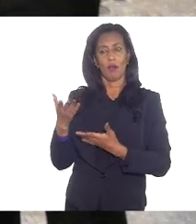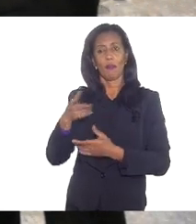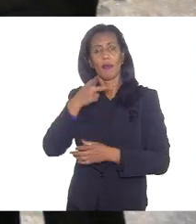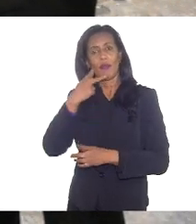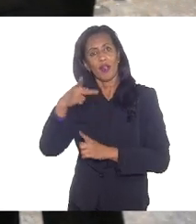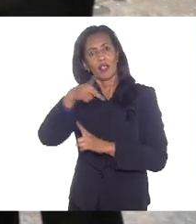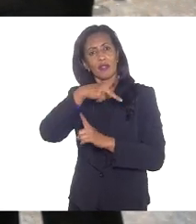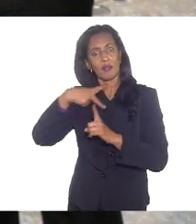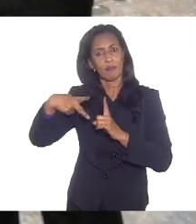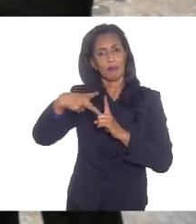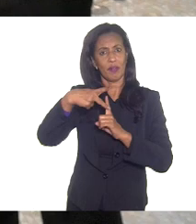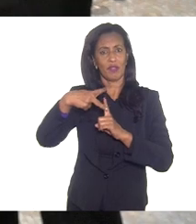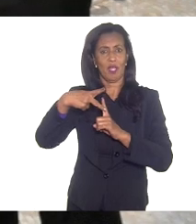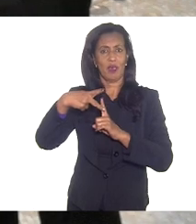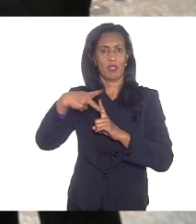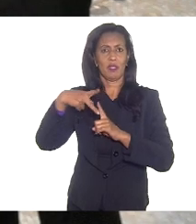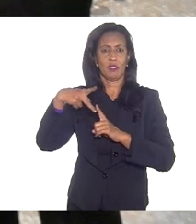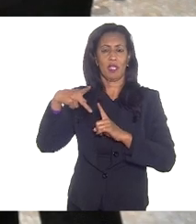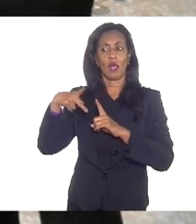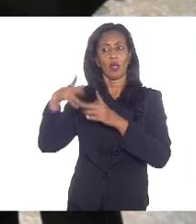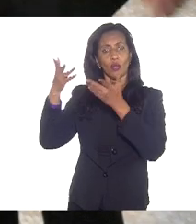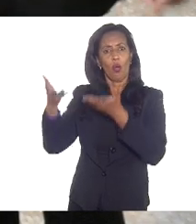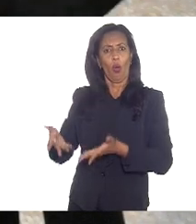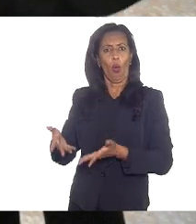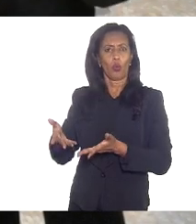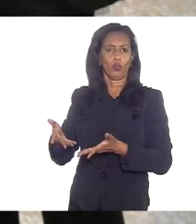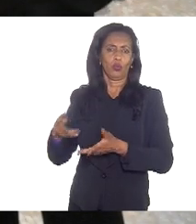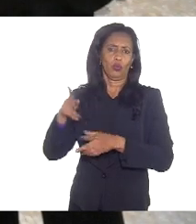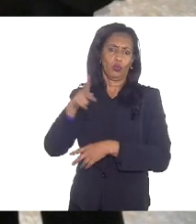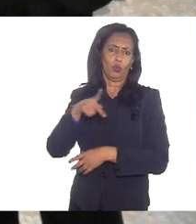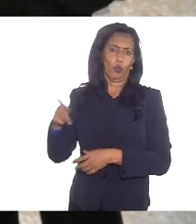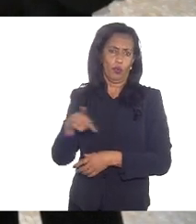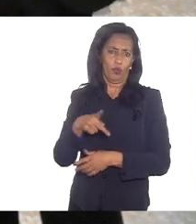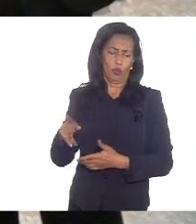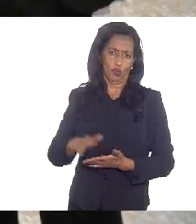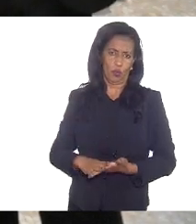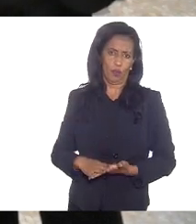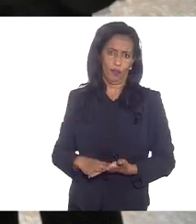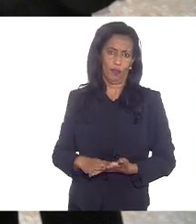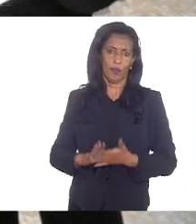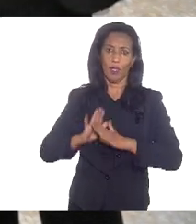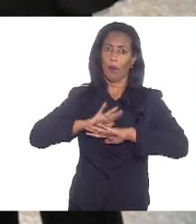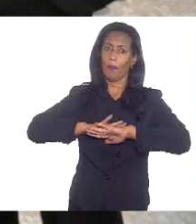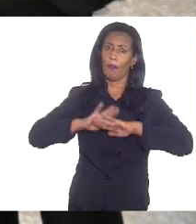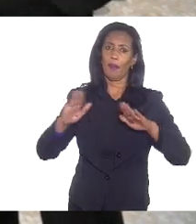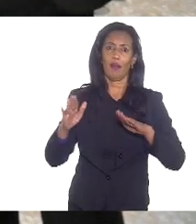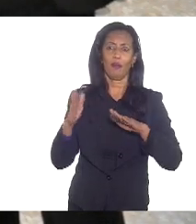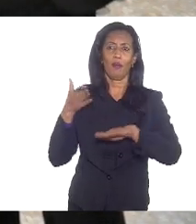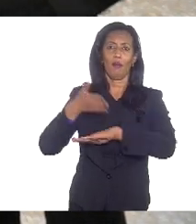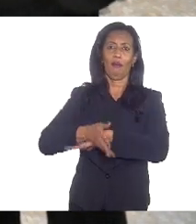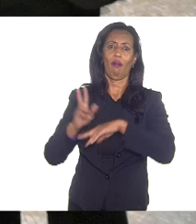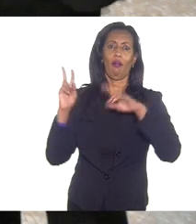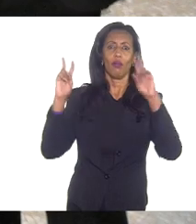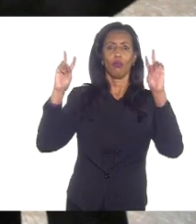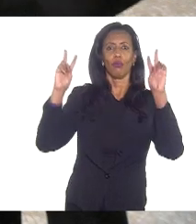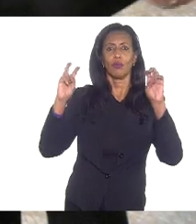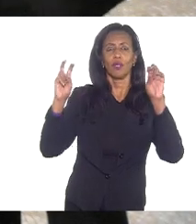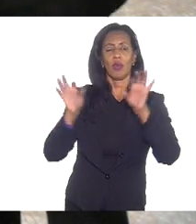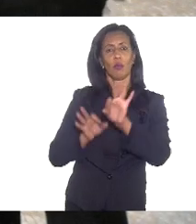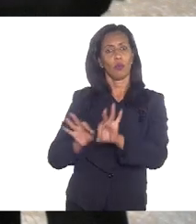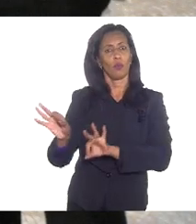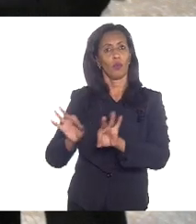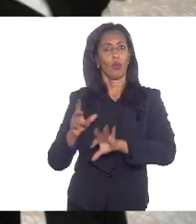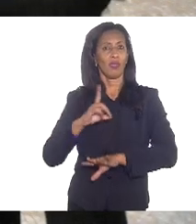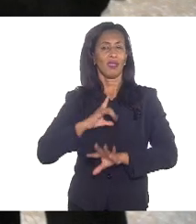previdenciária do corpo docente. Sem demérito, mas é para não mexermos num tema, num projeto que